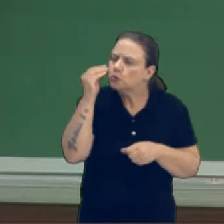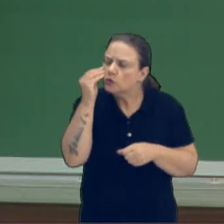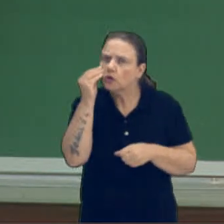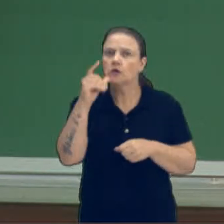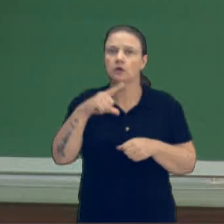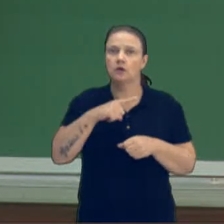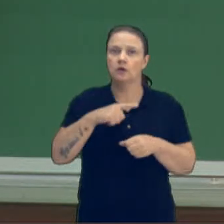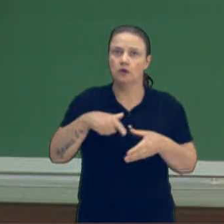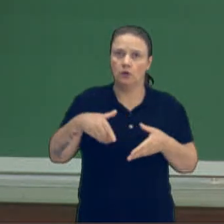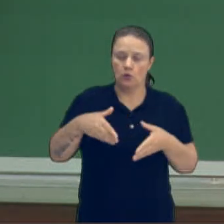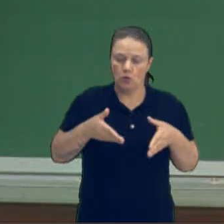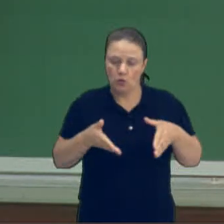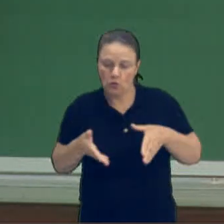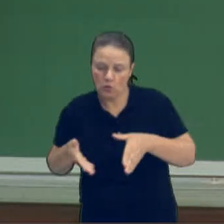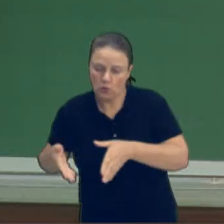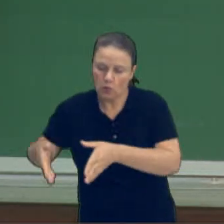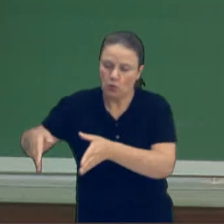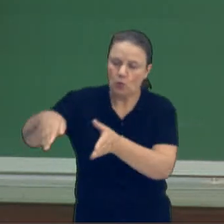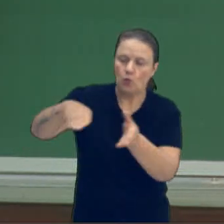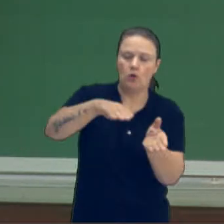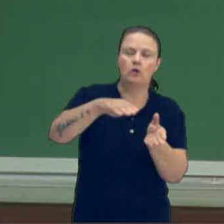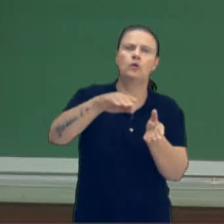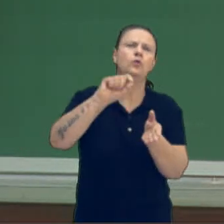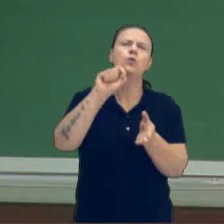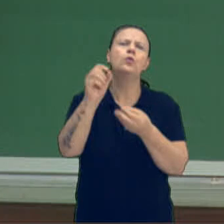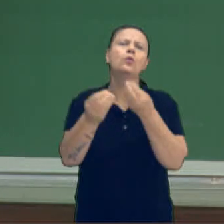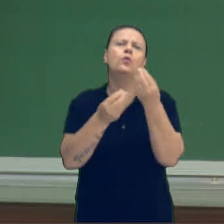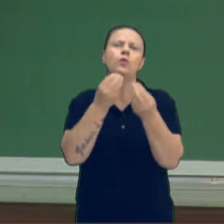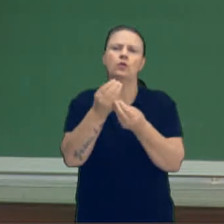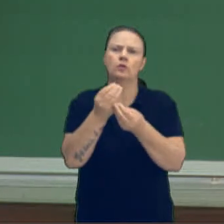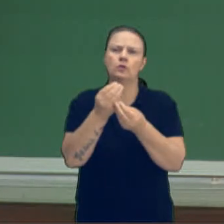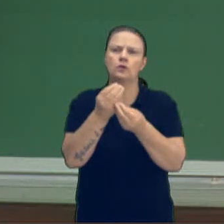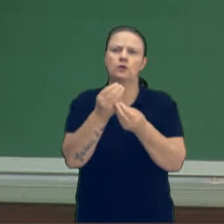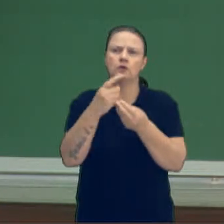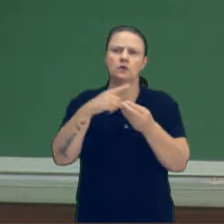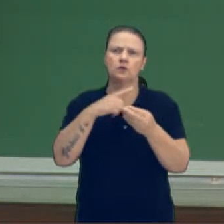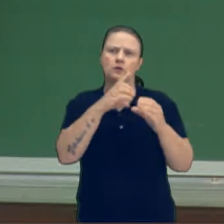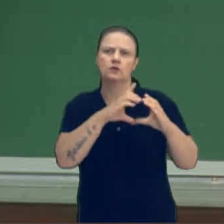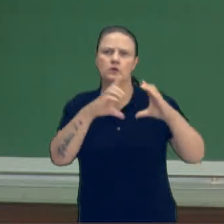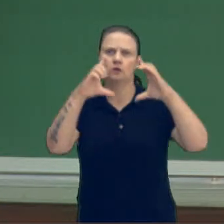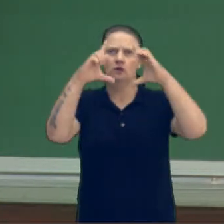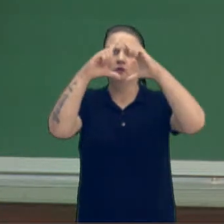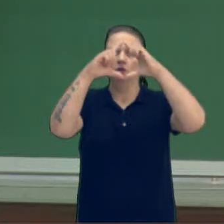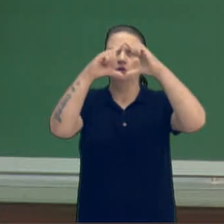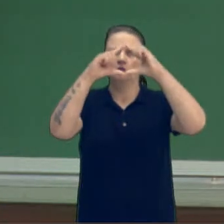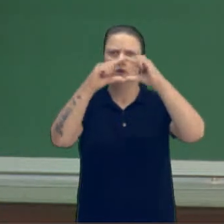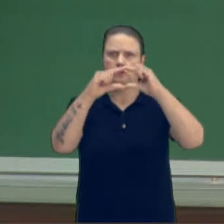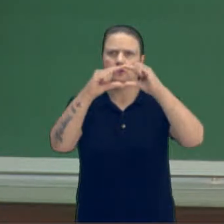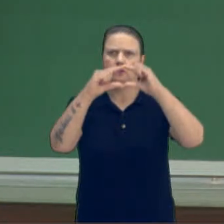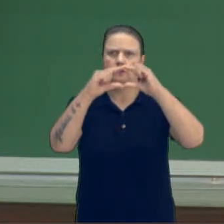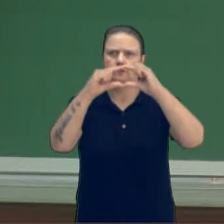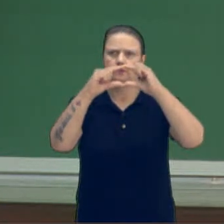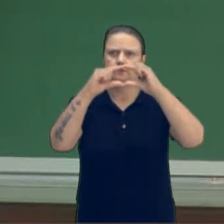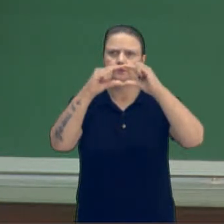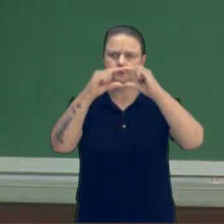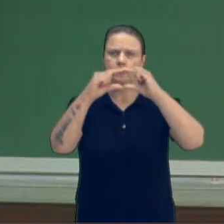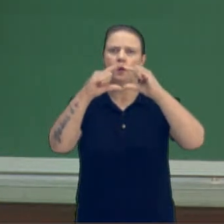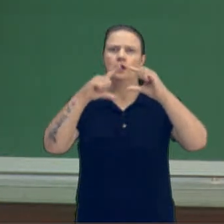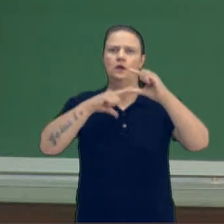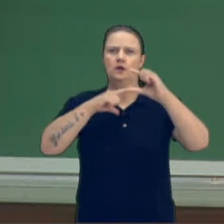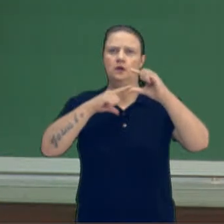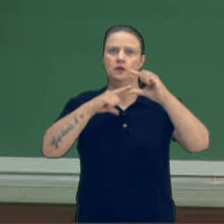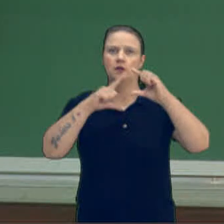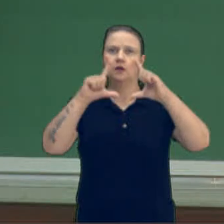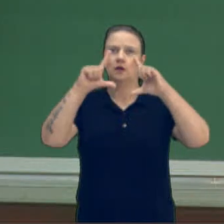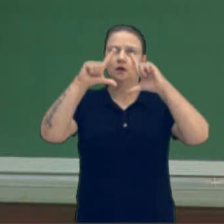uma forma de elipse, tá certo? Quer dizer, elipse não, né? Ela vai formando aquela forma, ela tem um retângulo e tem